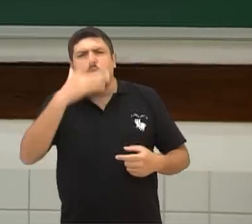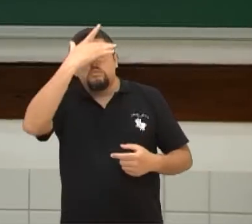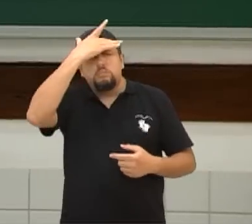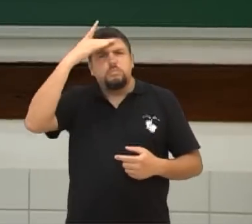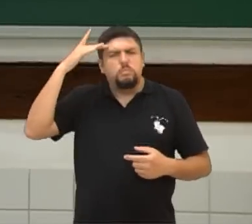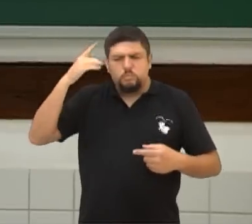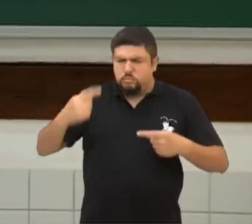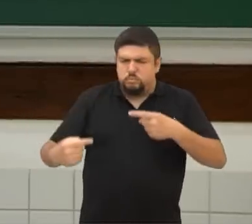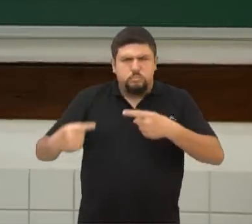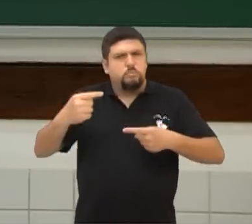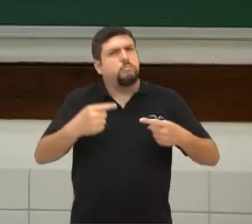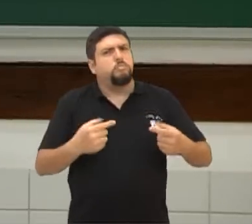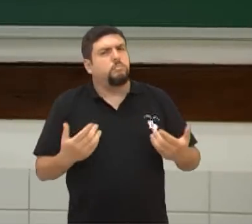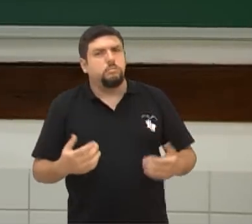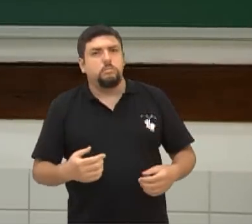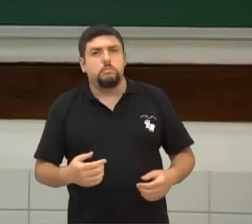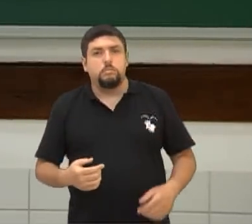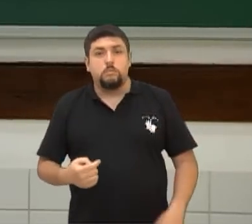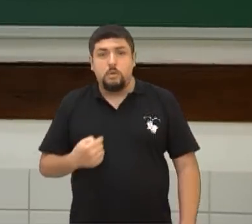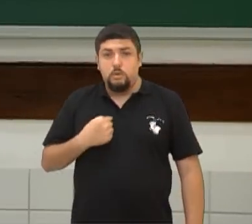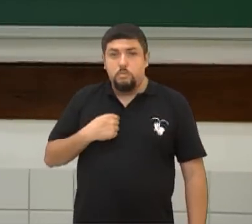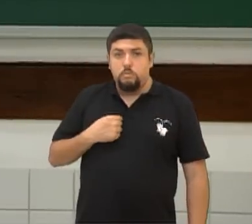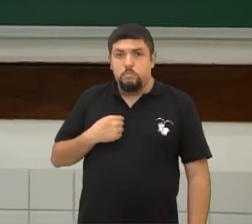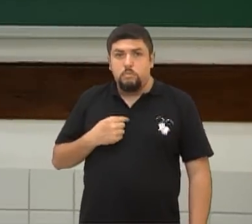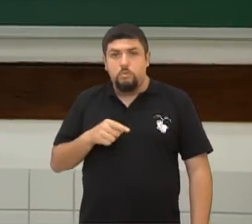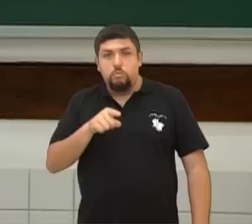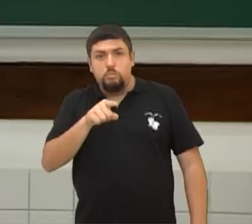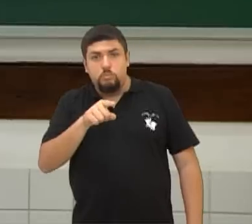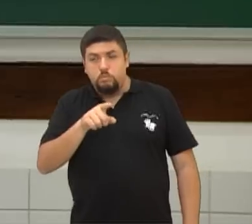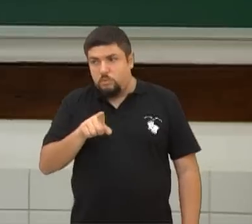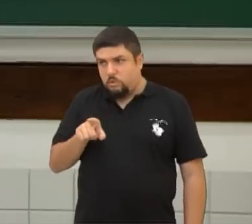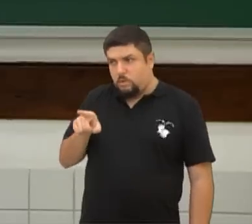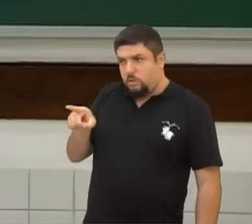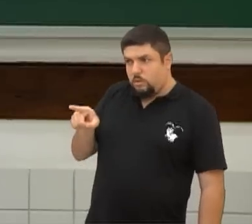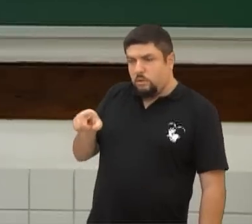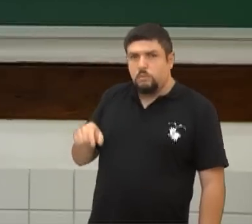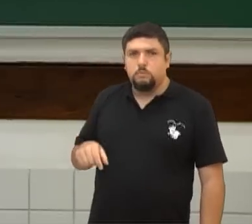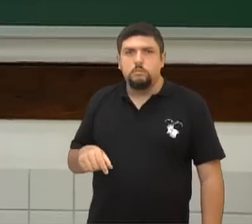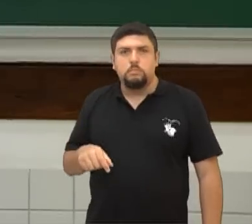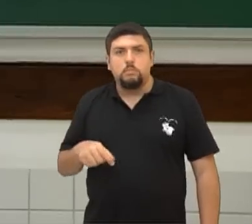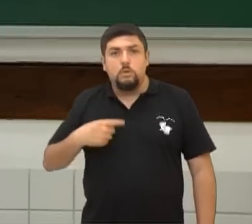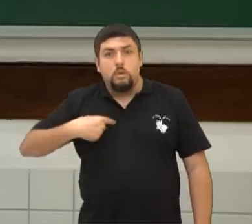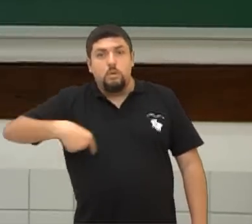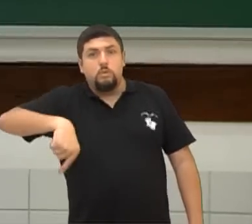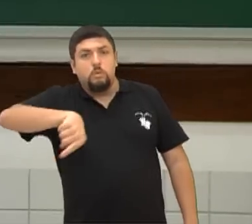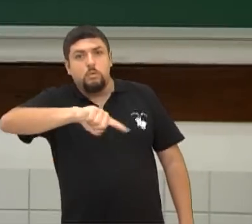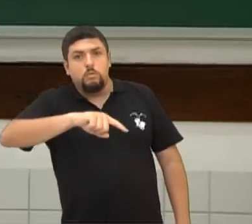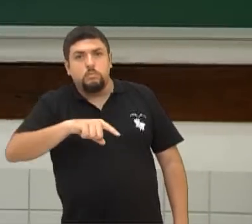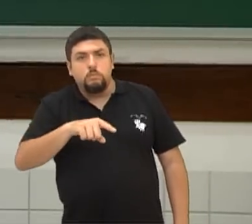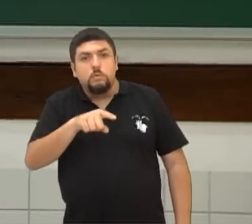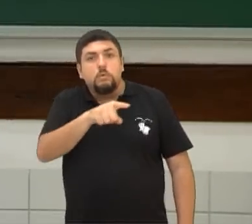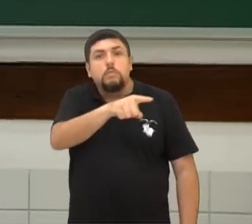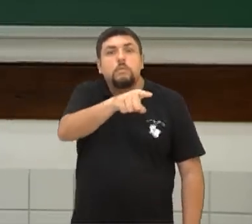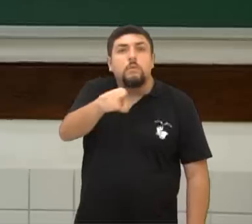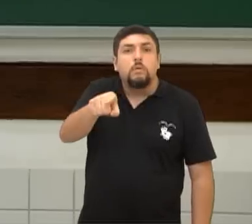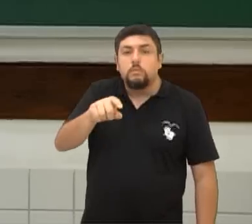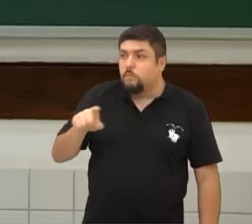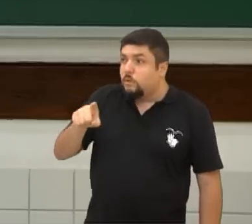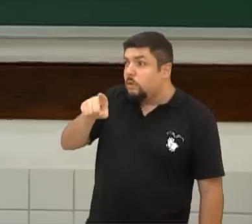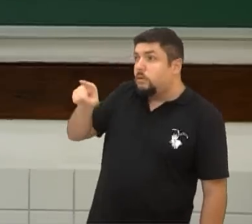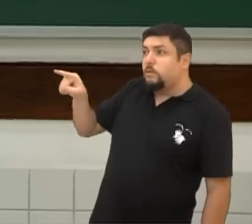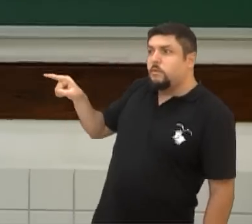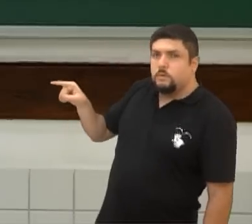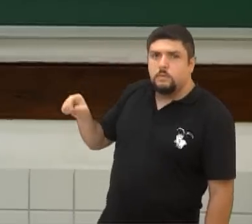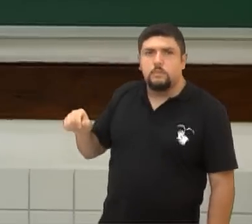discurso, né? Eu, tu, ele. Nós, vós, eles, né, ou